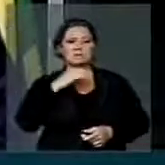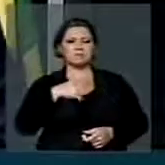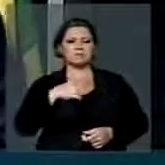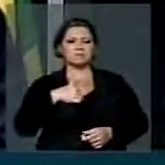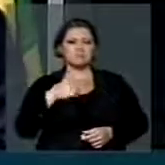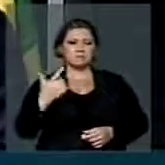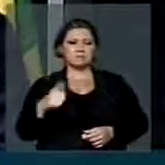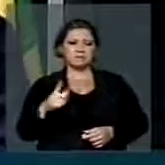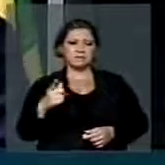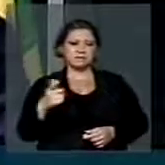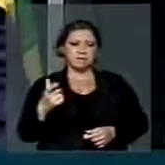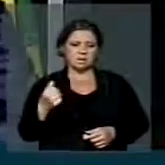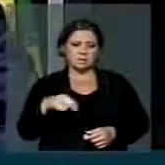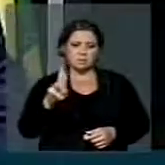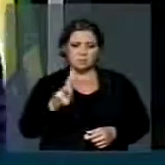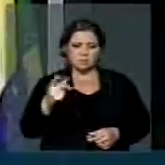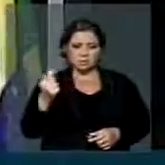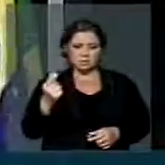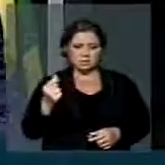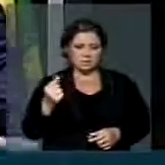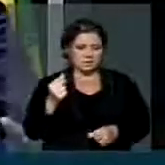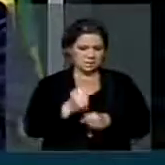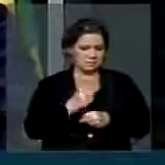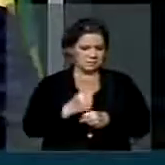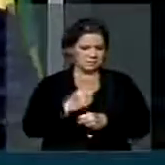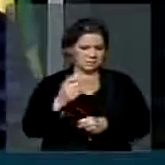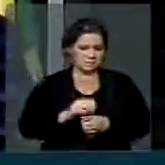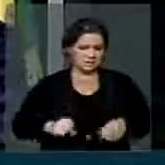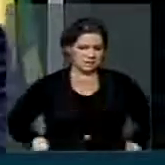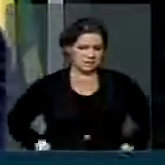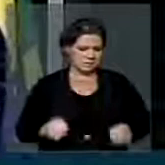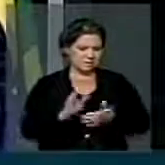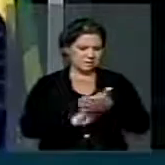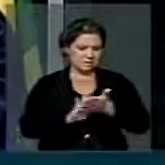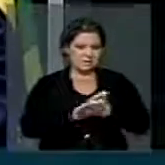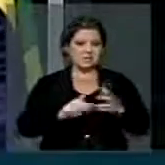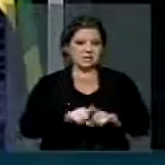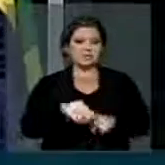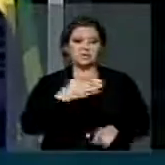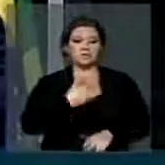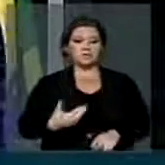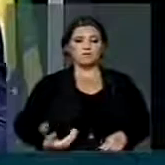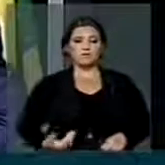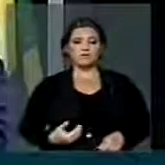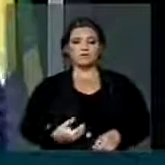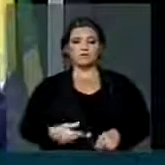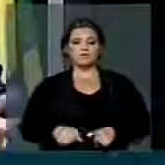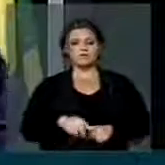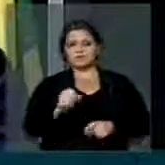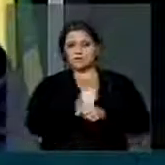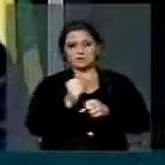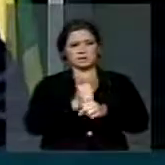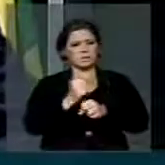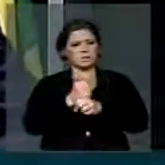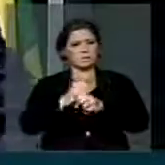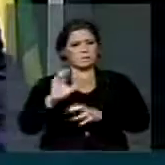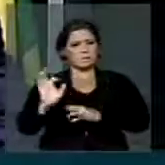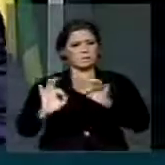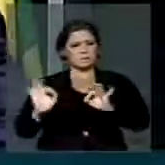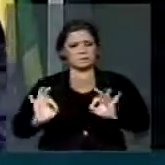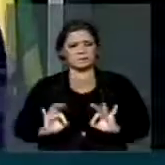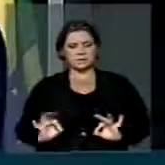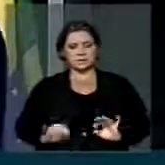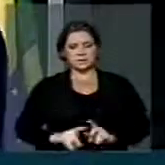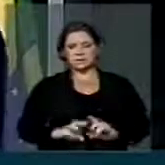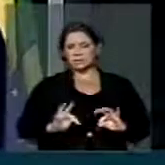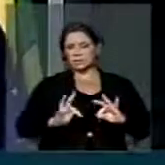único real em estádio de futebol, mas fez as obras de mobilidade urbana. O governador Geraldo Alckmin está entregando pela